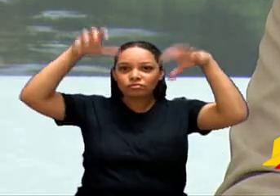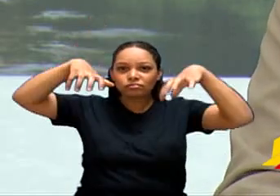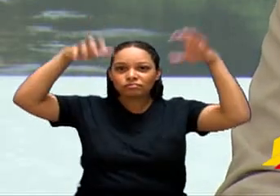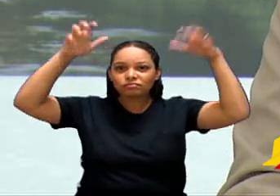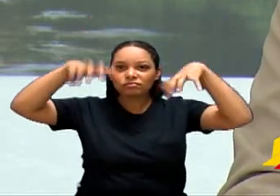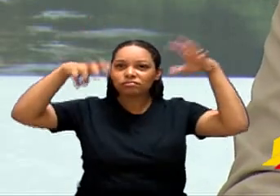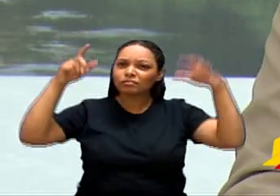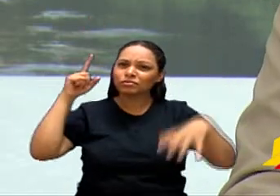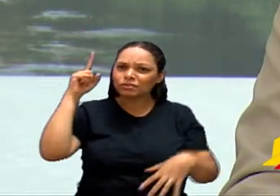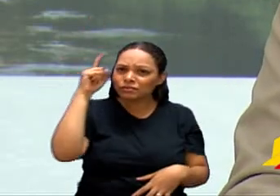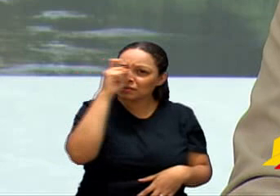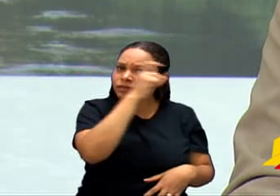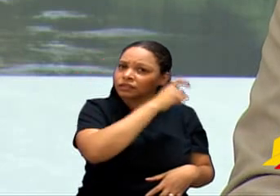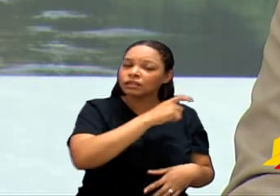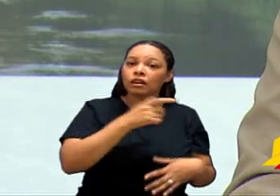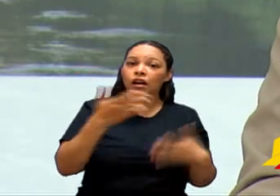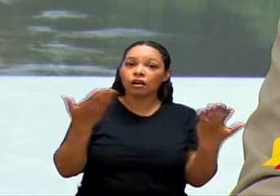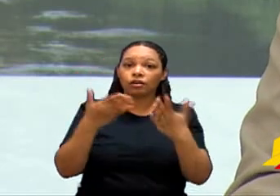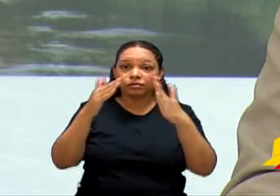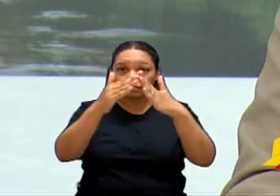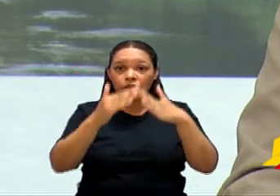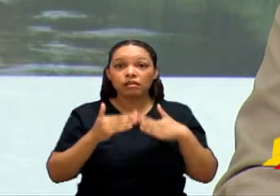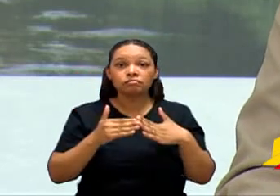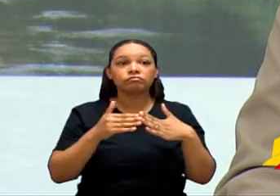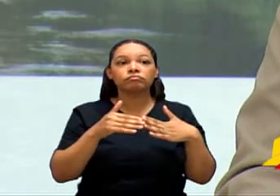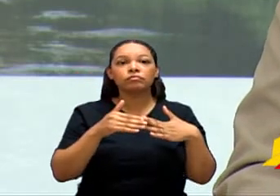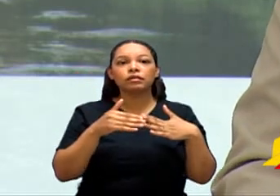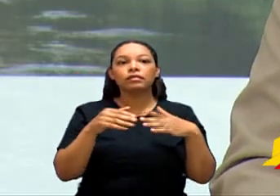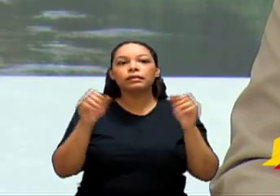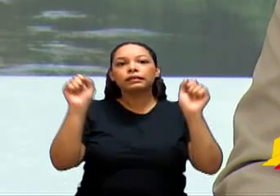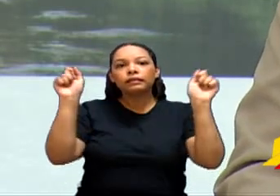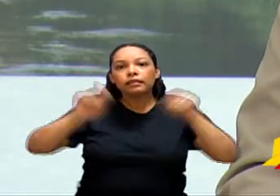pedindo aqui para ver se a gente consegue implantar novamente